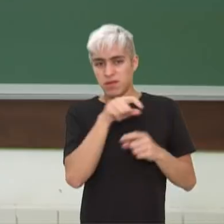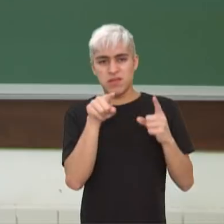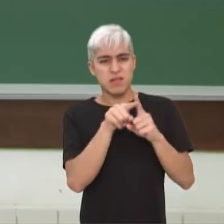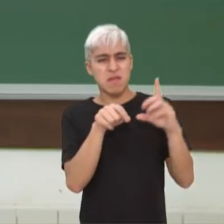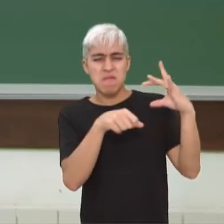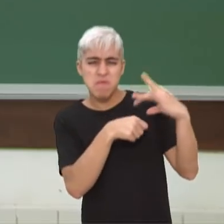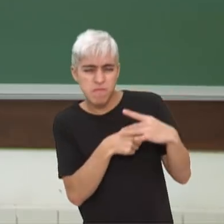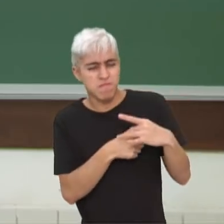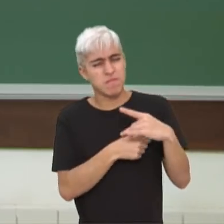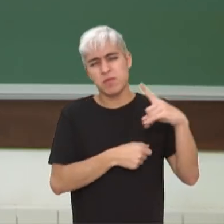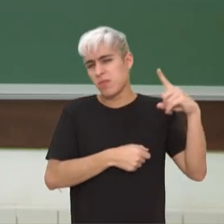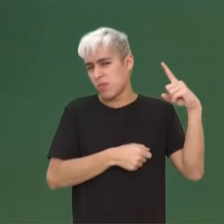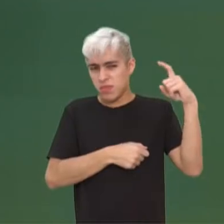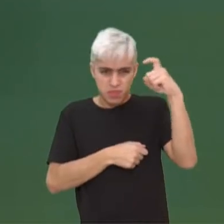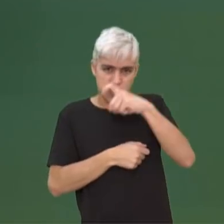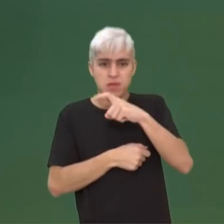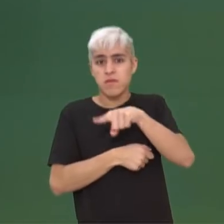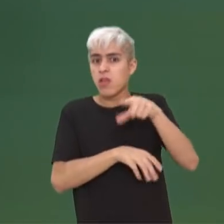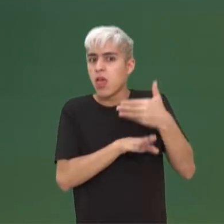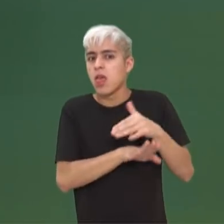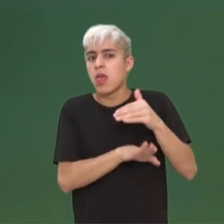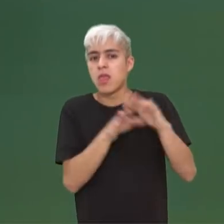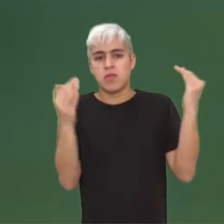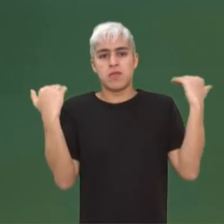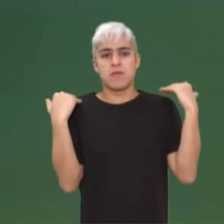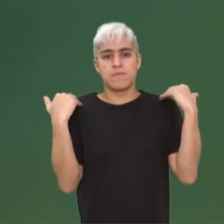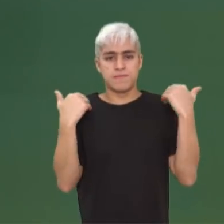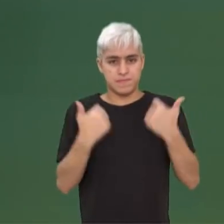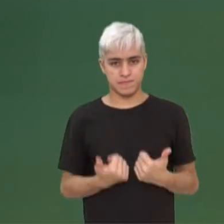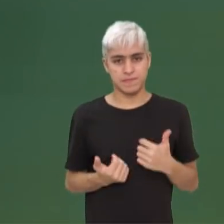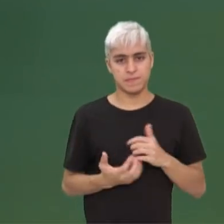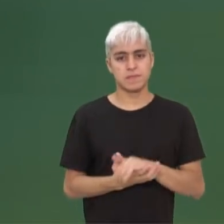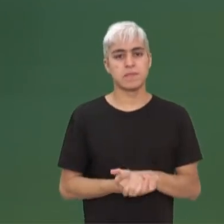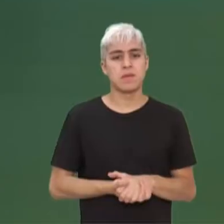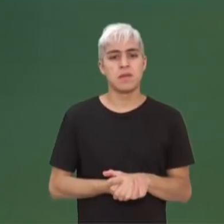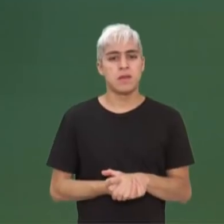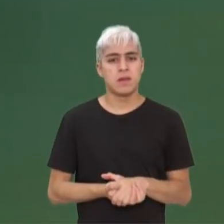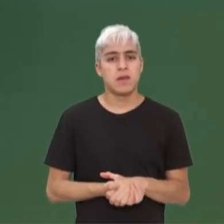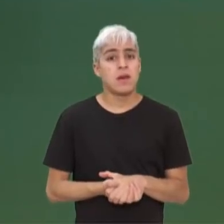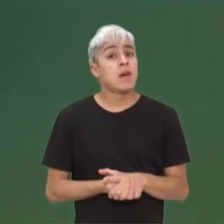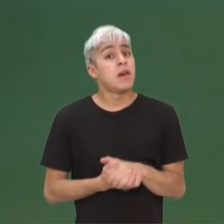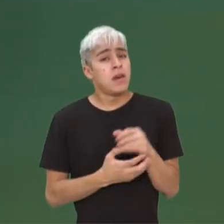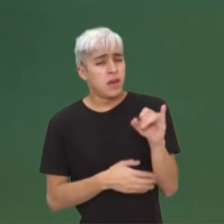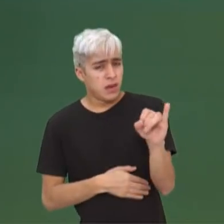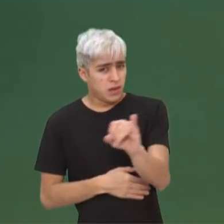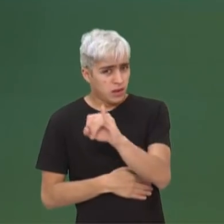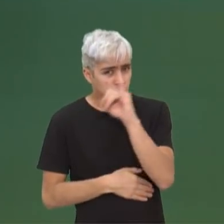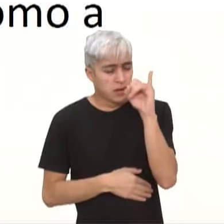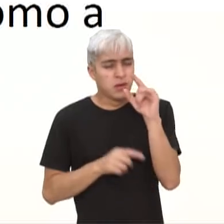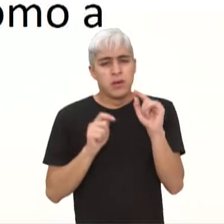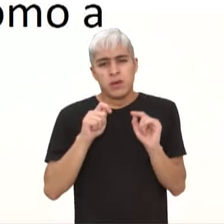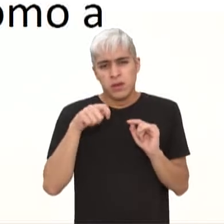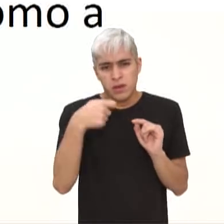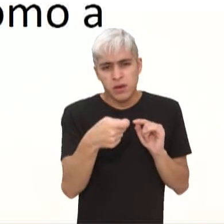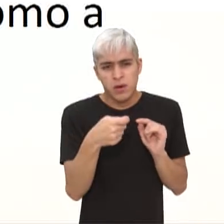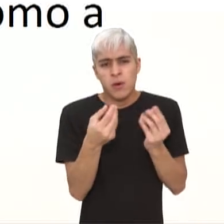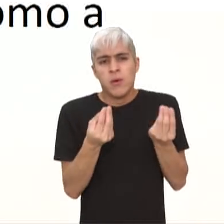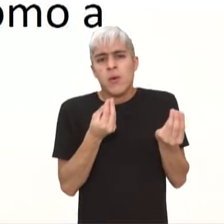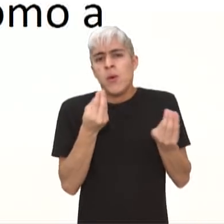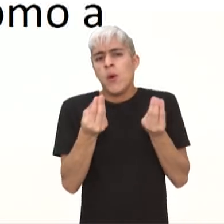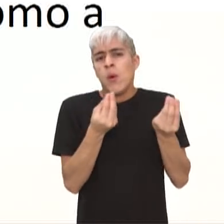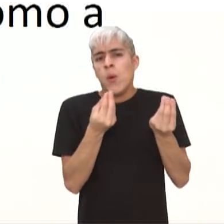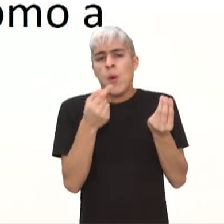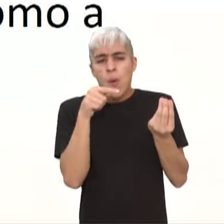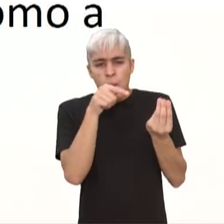dificilmente adoecer aí conforme você pratica atividade ou não. E outra coisa bastante importante é sobre o sistema, sobre os benefícios que ela traz